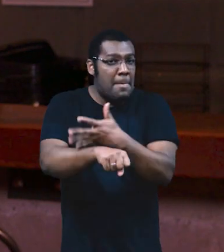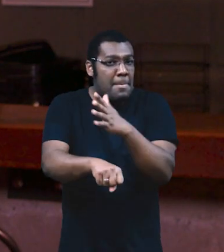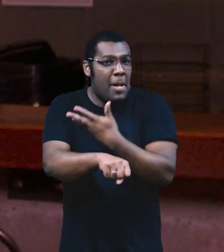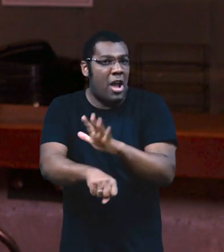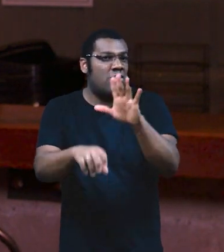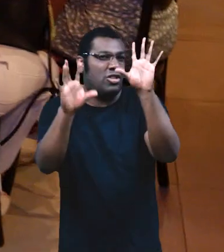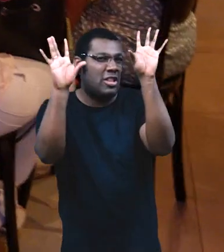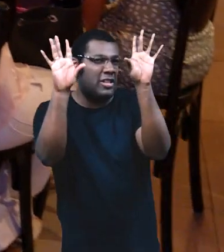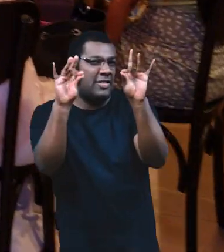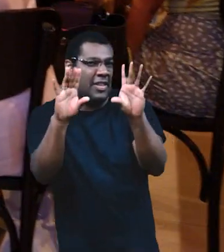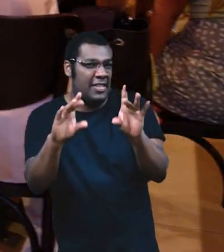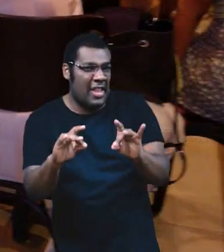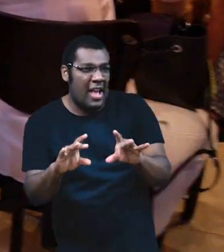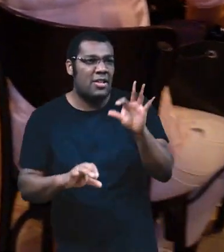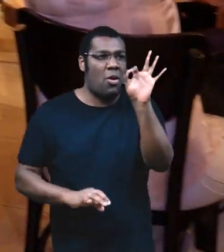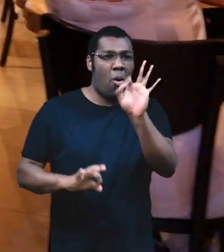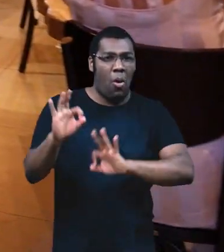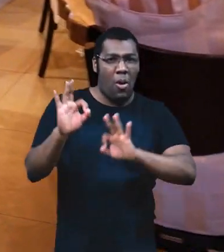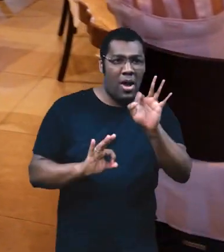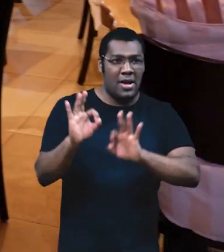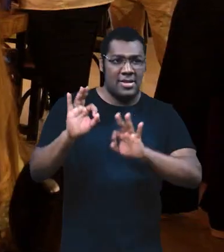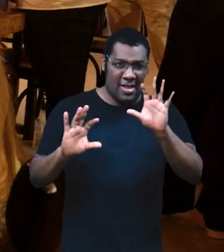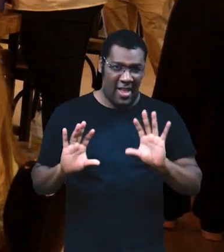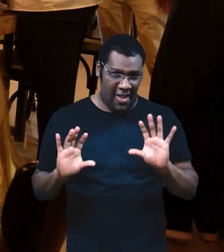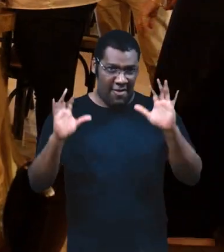evento desse tipo.